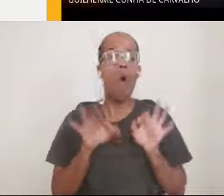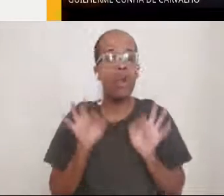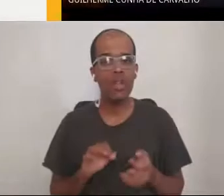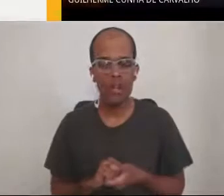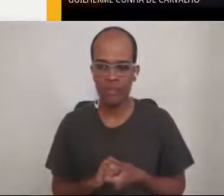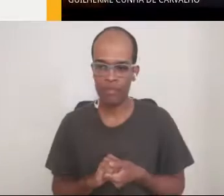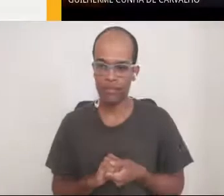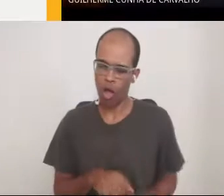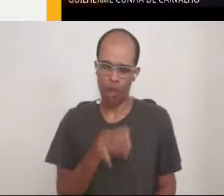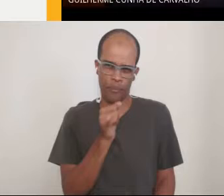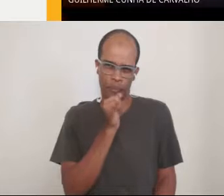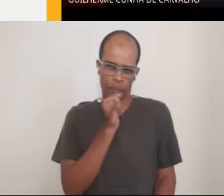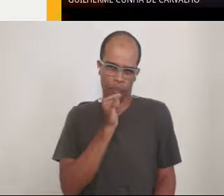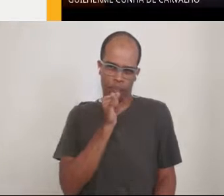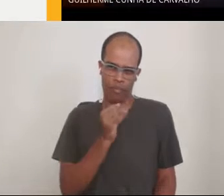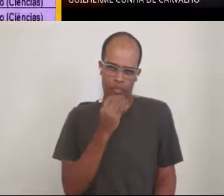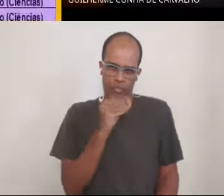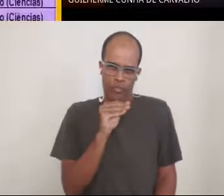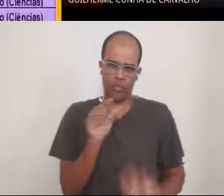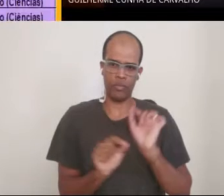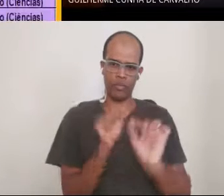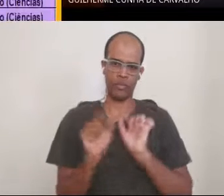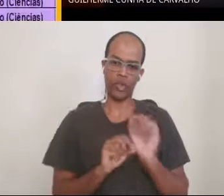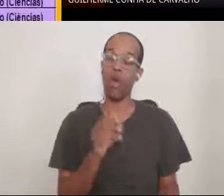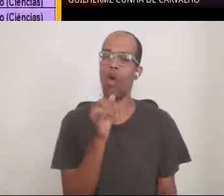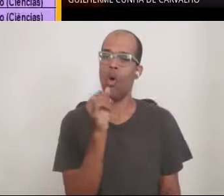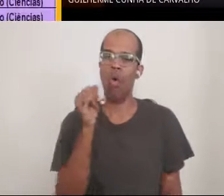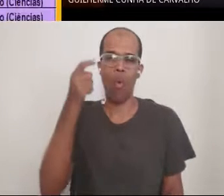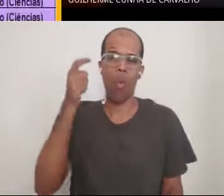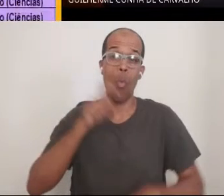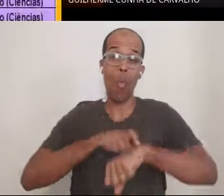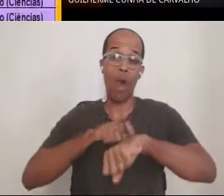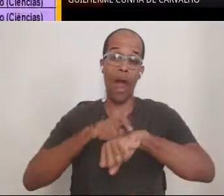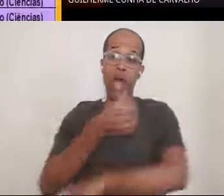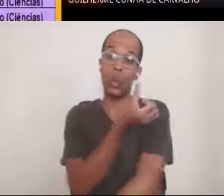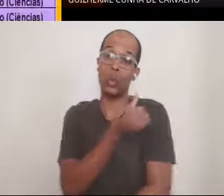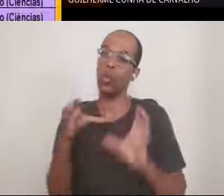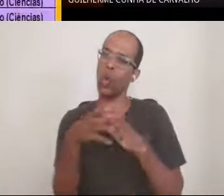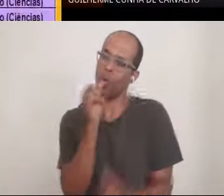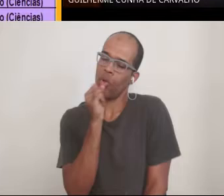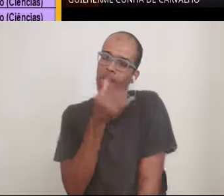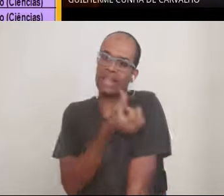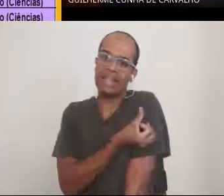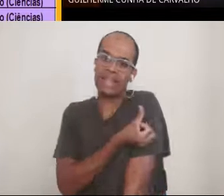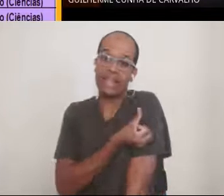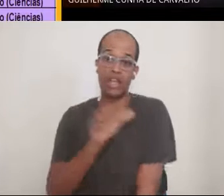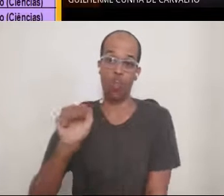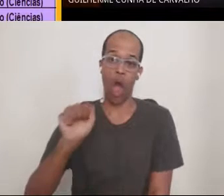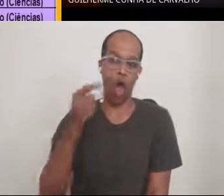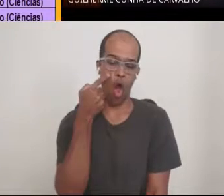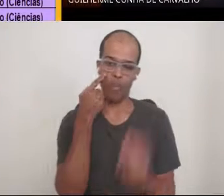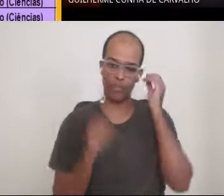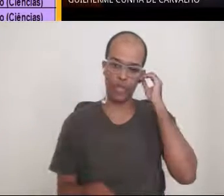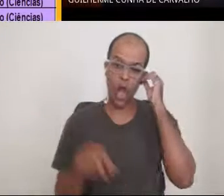gente colocou aqui um exemplo que são esses horários aqui do sexto A. Olha como que é o dia do sexto A.